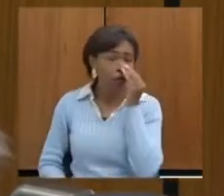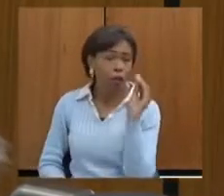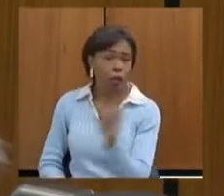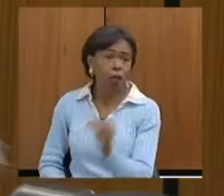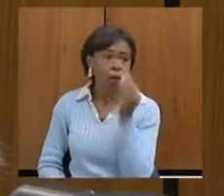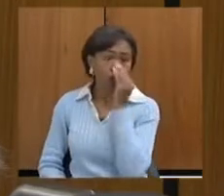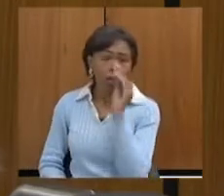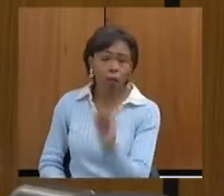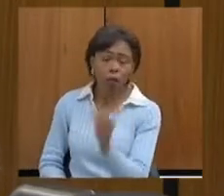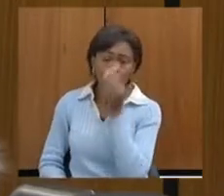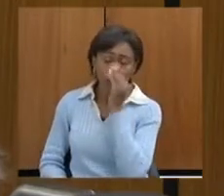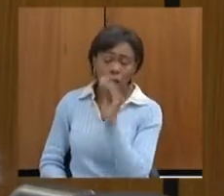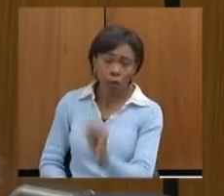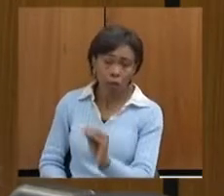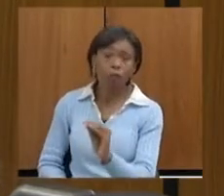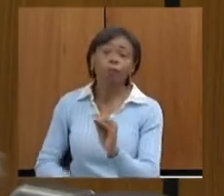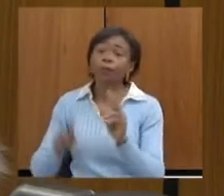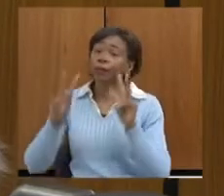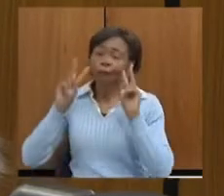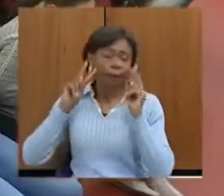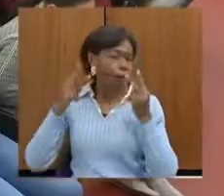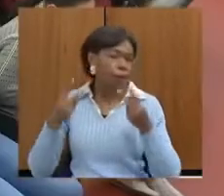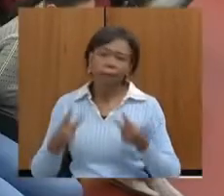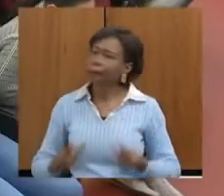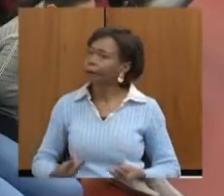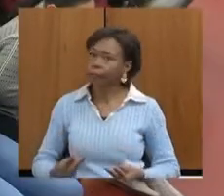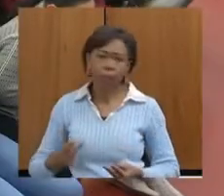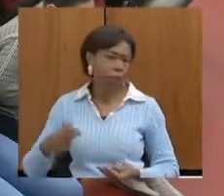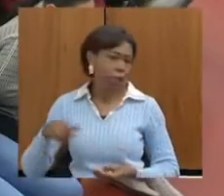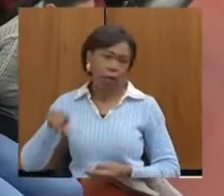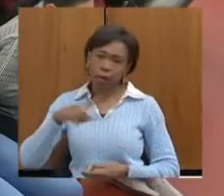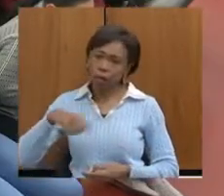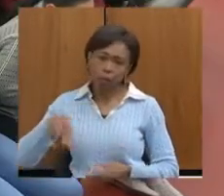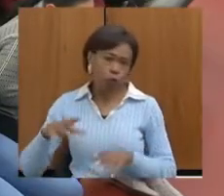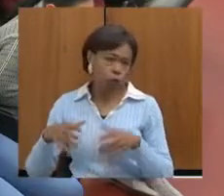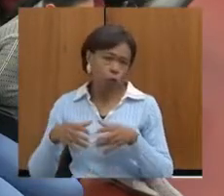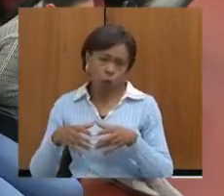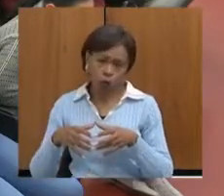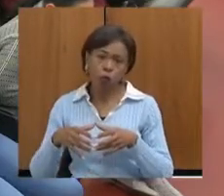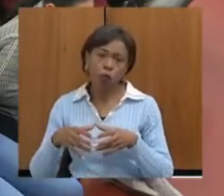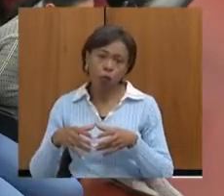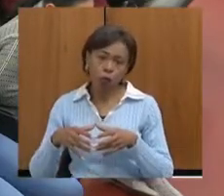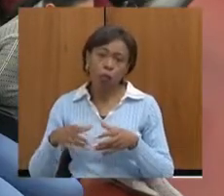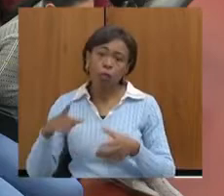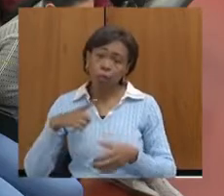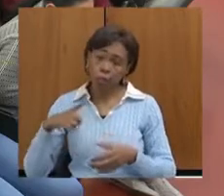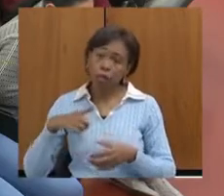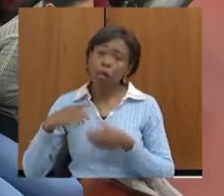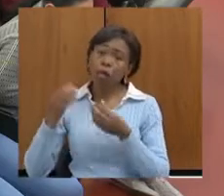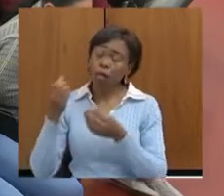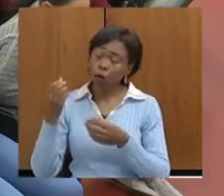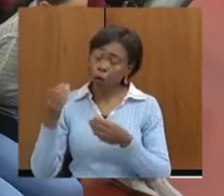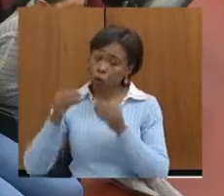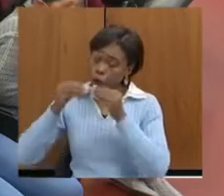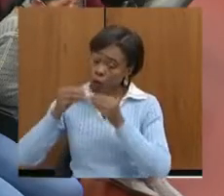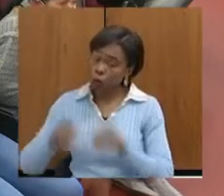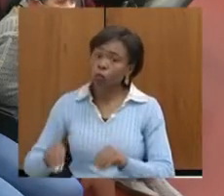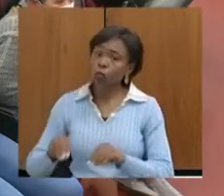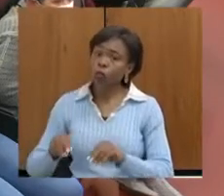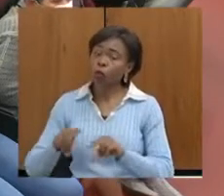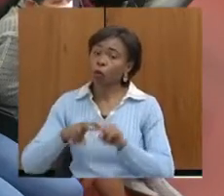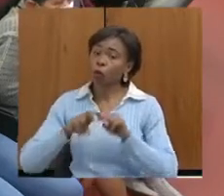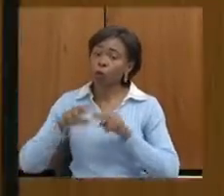né É reconhecer o povo a etnia Puri Como atingir da Bacia do Vale do Rio Doce Então